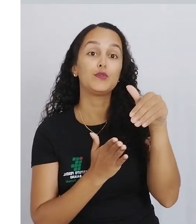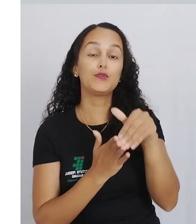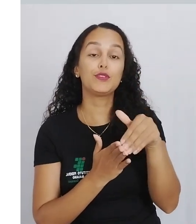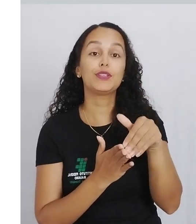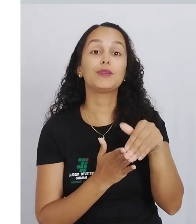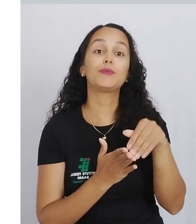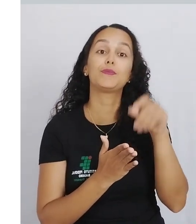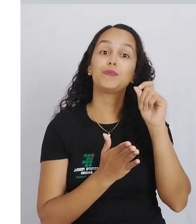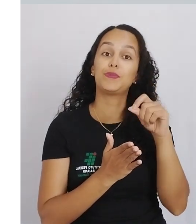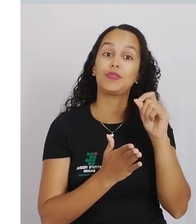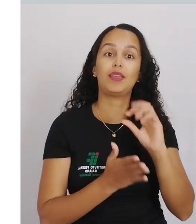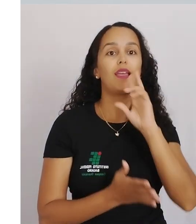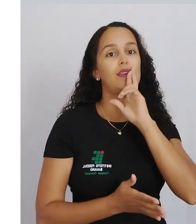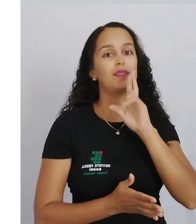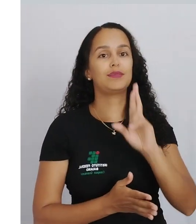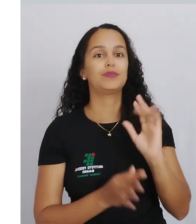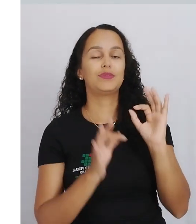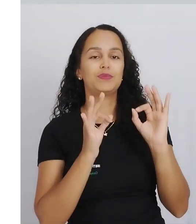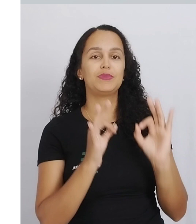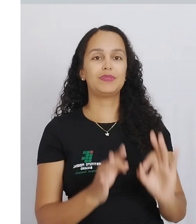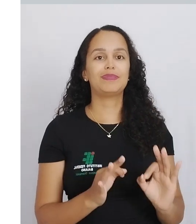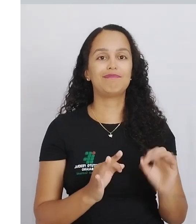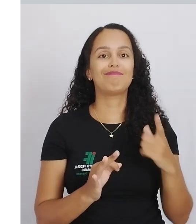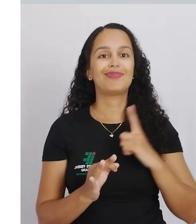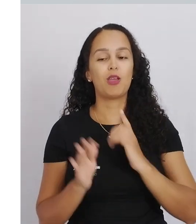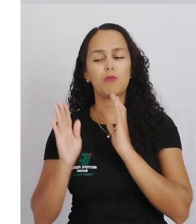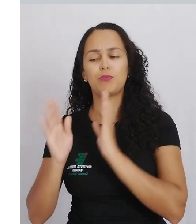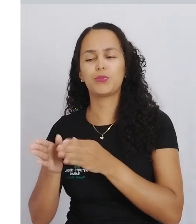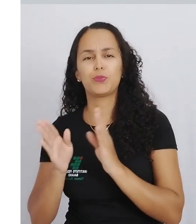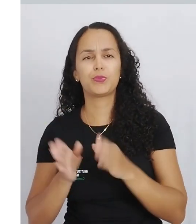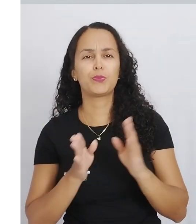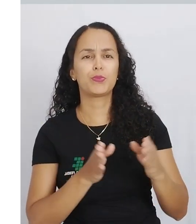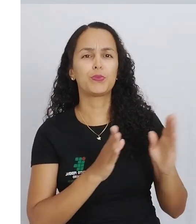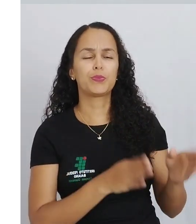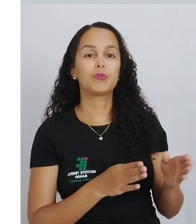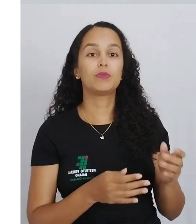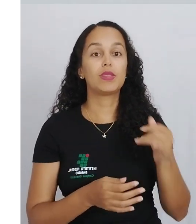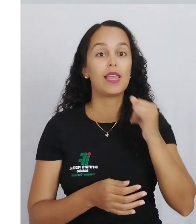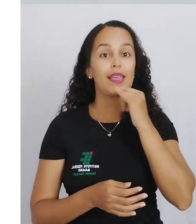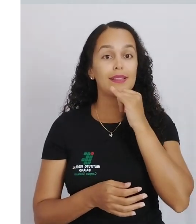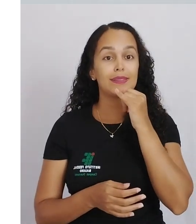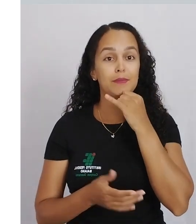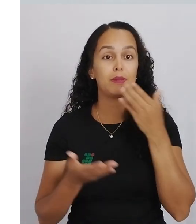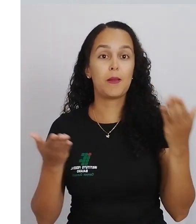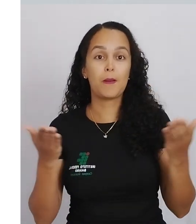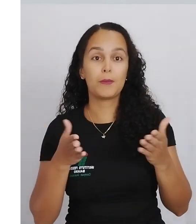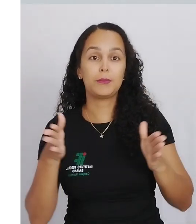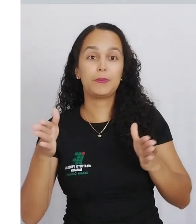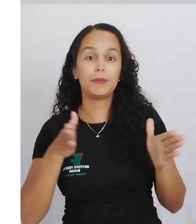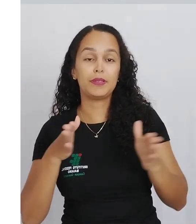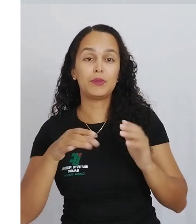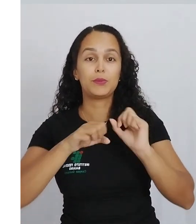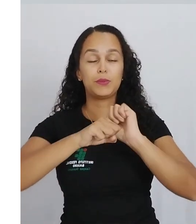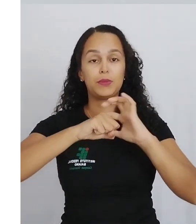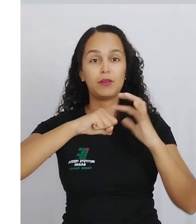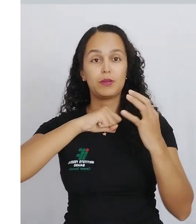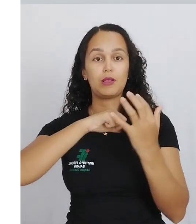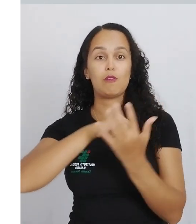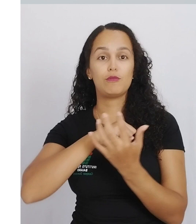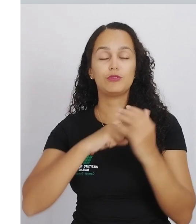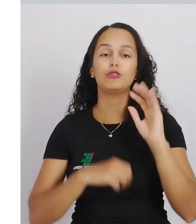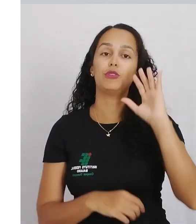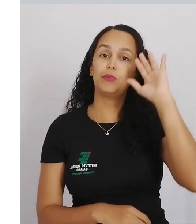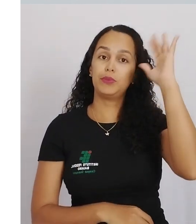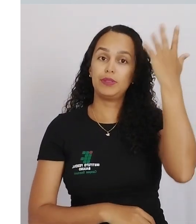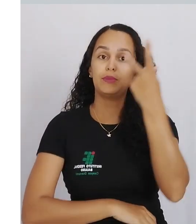análises. E por último, nós temos a conclusão. A gente poderia associar esse passo a passo com o que a gente está vivendo agora, com a produção das vacinas,